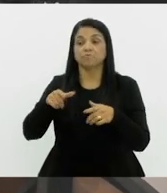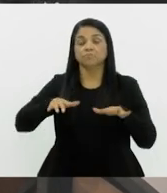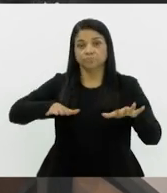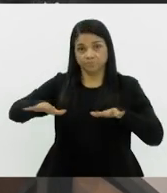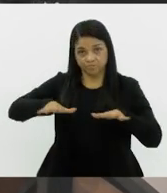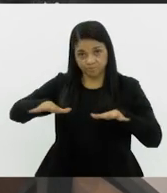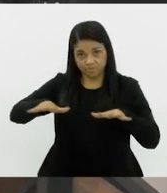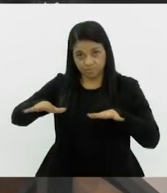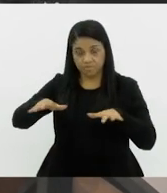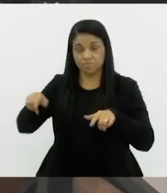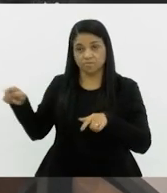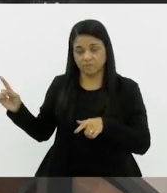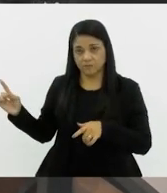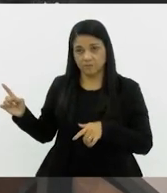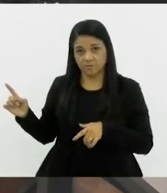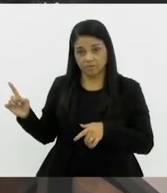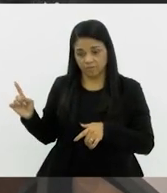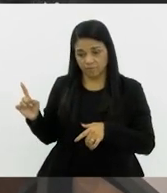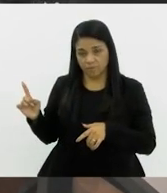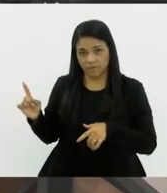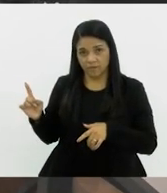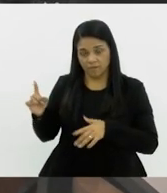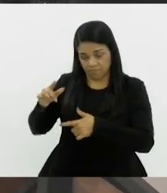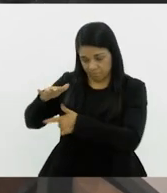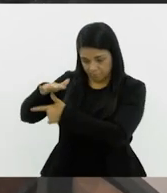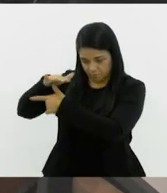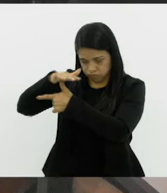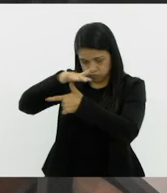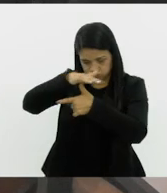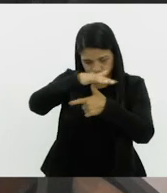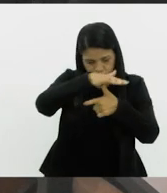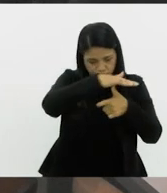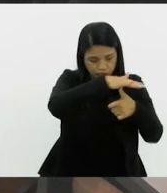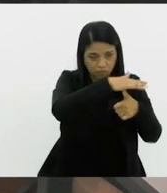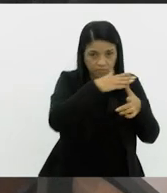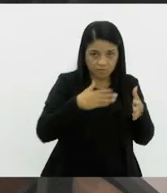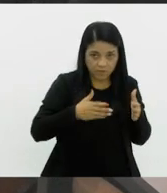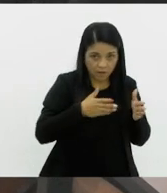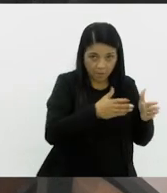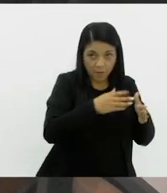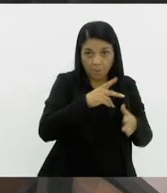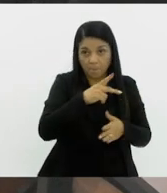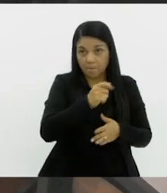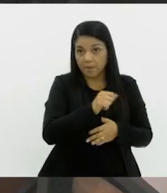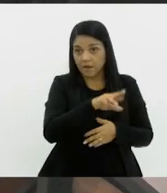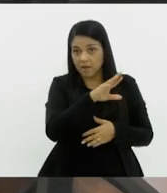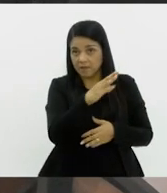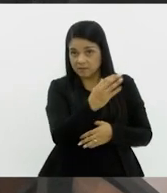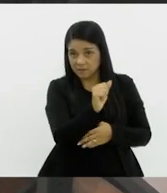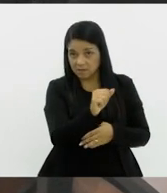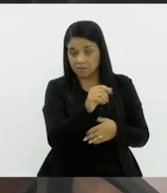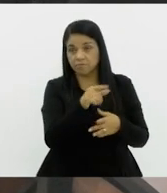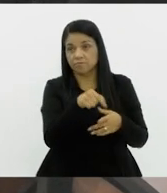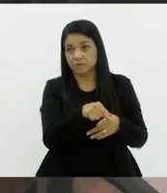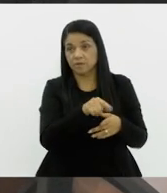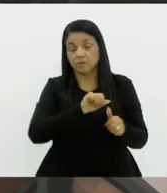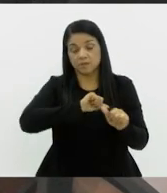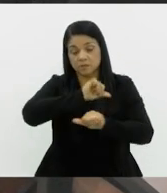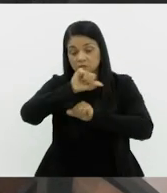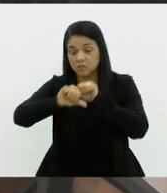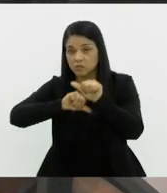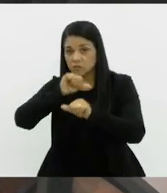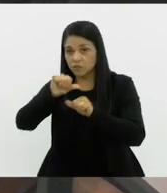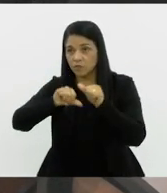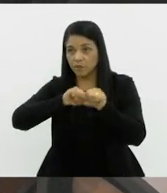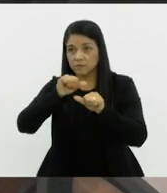Sul, se dê exclusivamente pela posição praça, ou seja, isso resultaria obrigatoriamente na eliminação e na transformação dessa